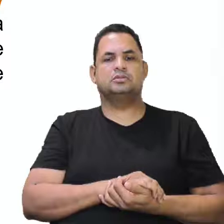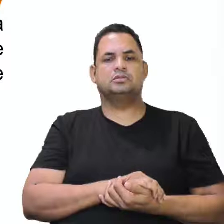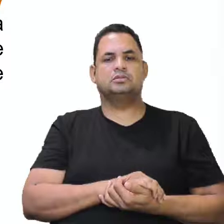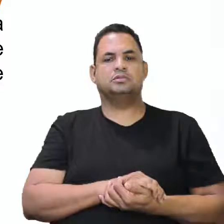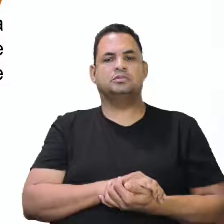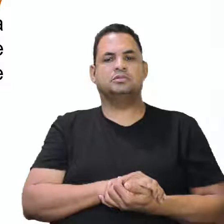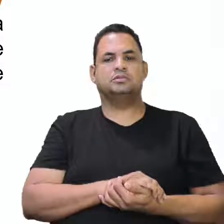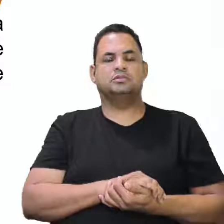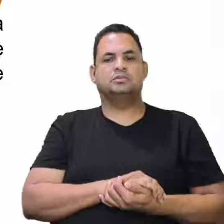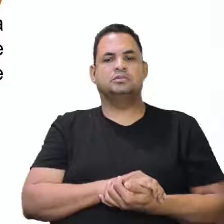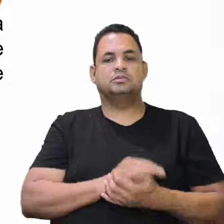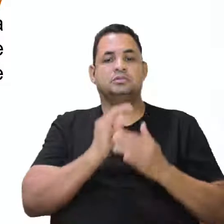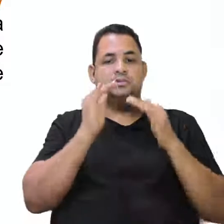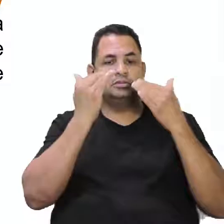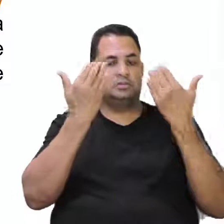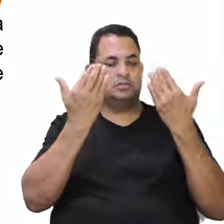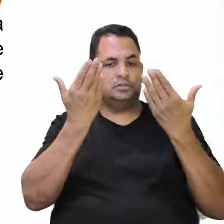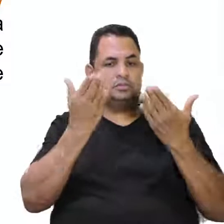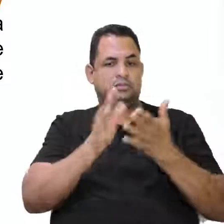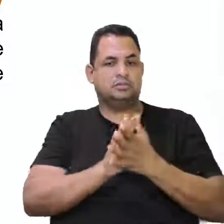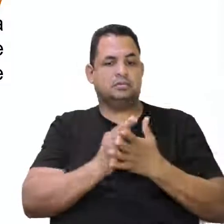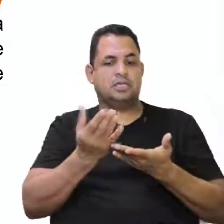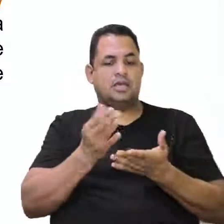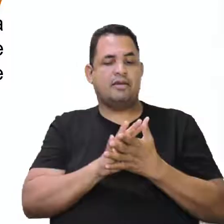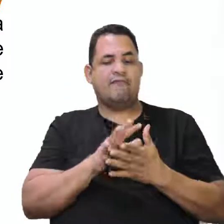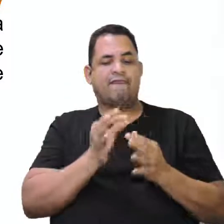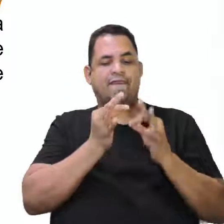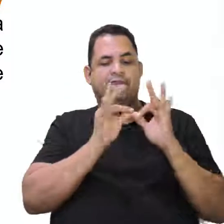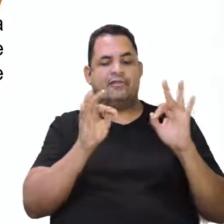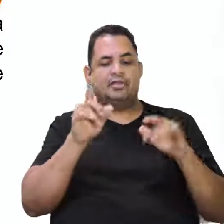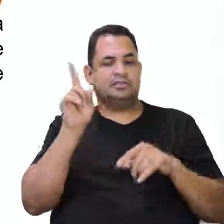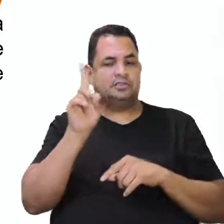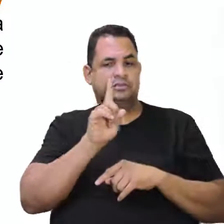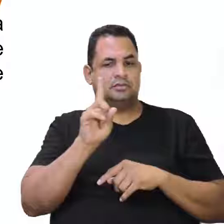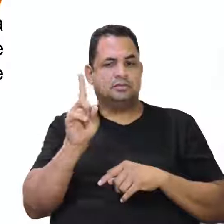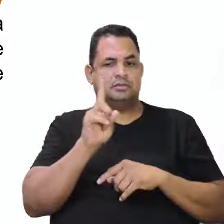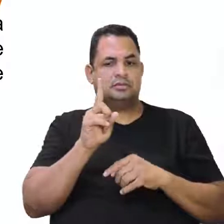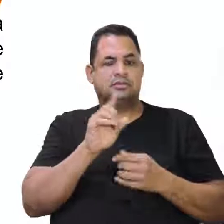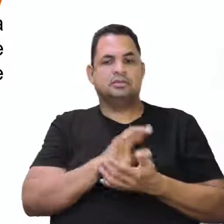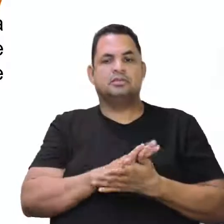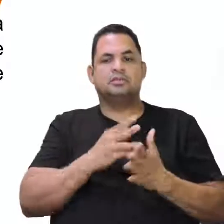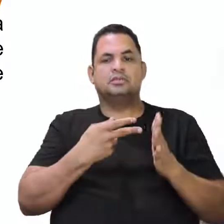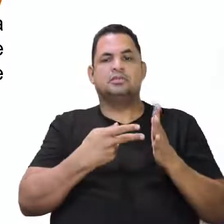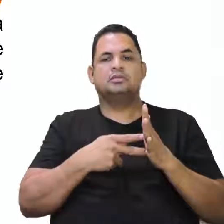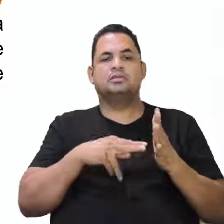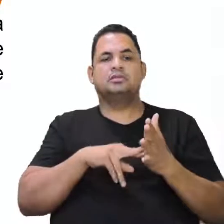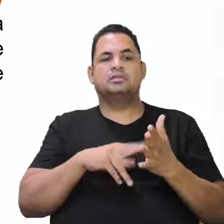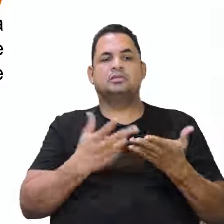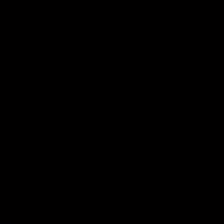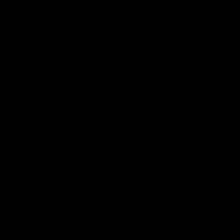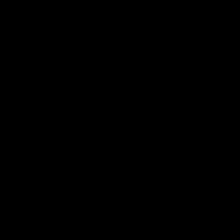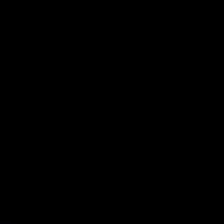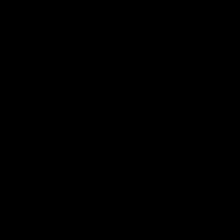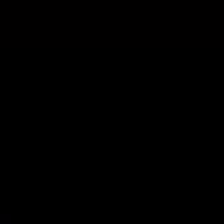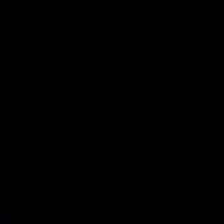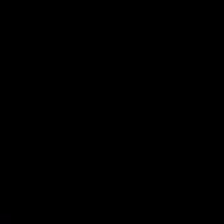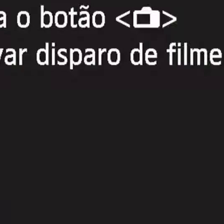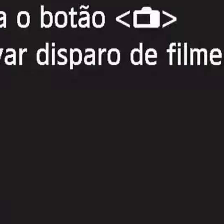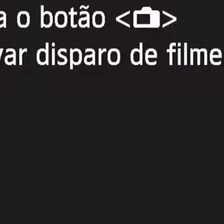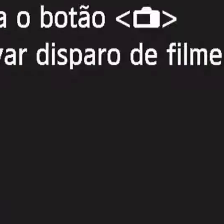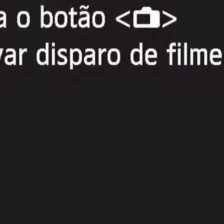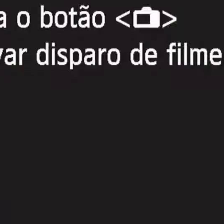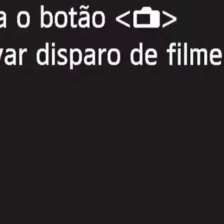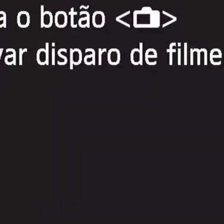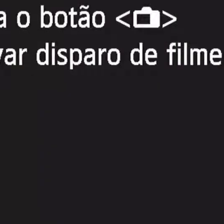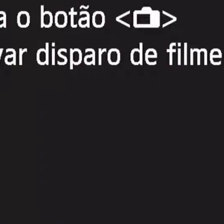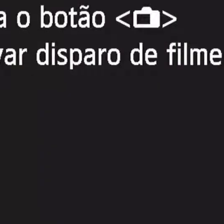agora você tem o quê? Presta atenção aí nessa negação. There isn't significa que o quê? Que está uma frase